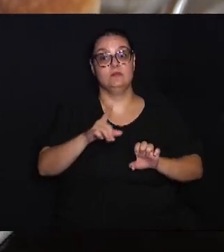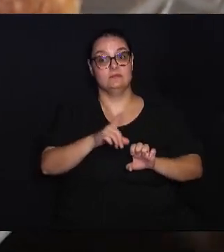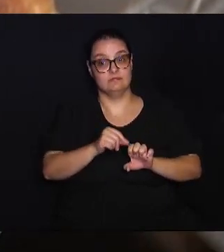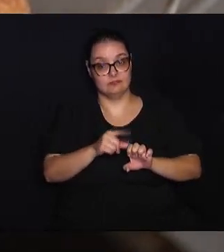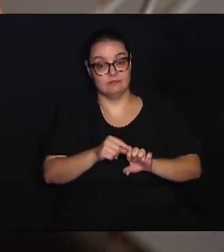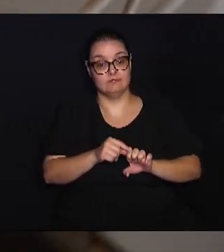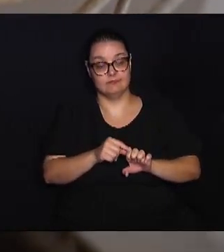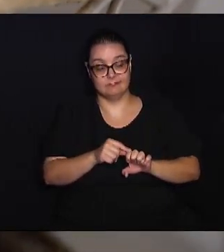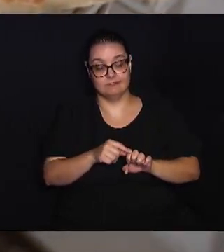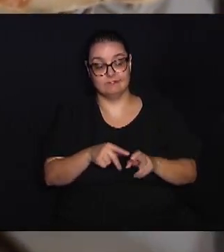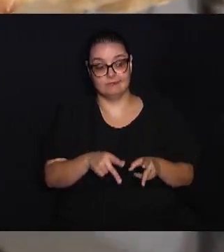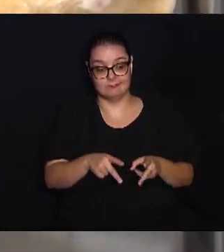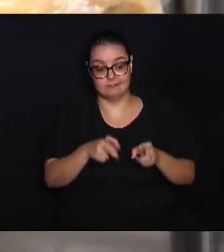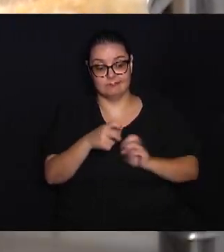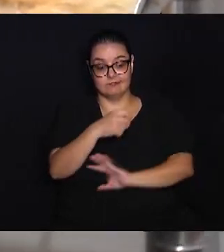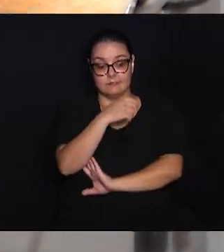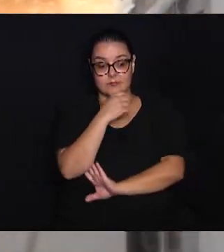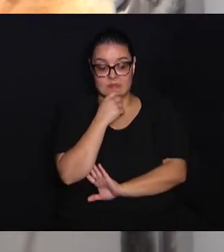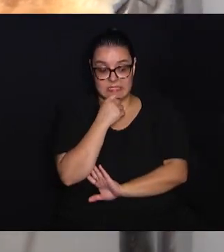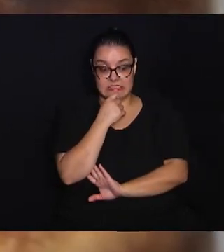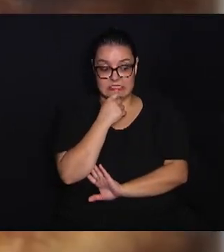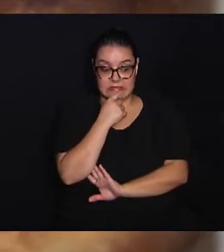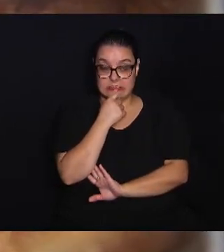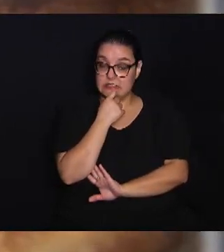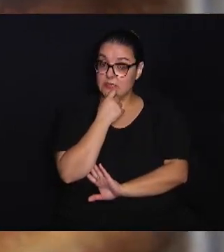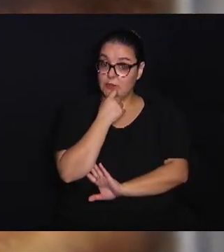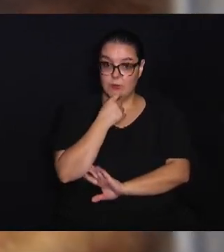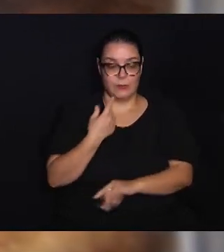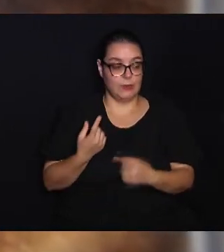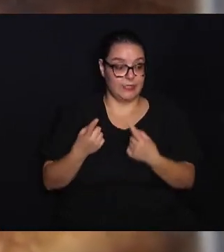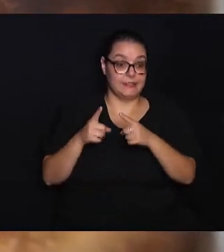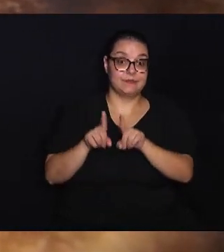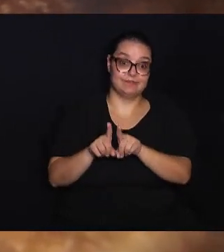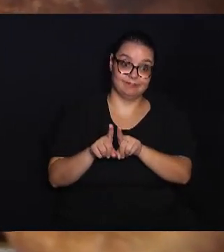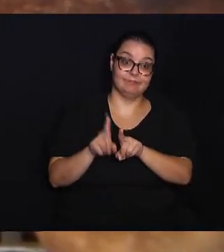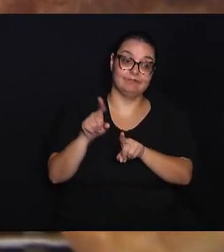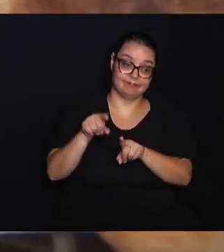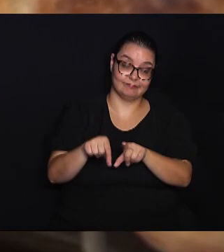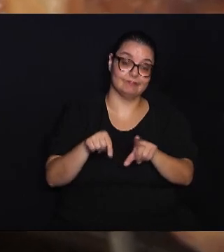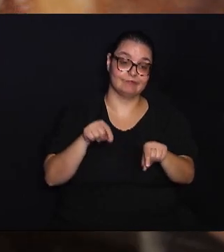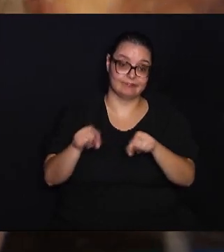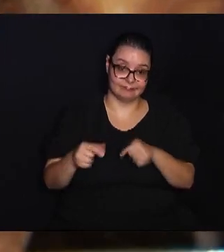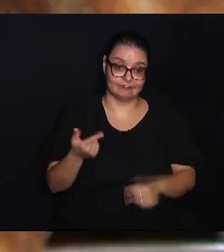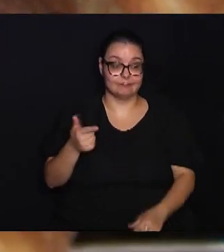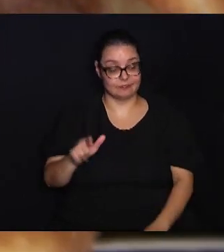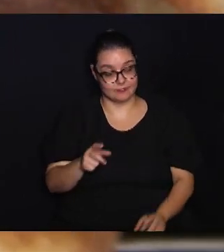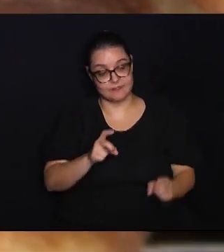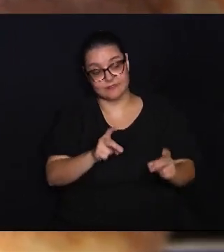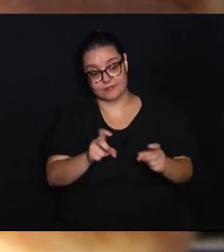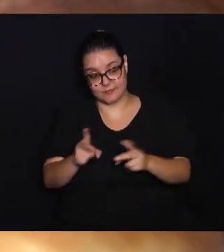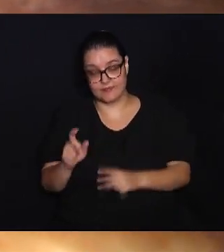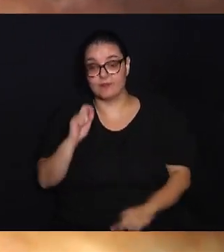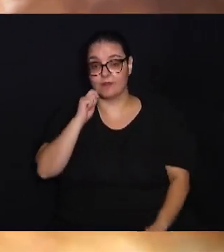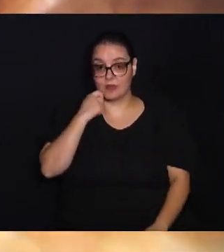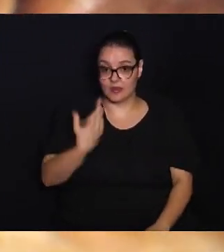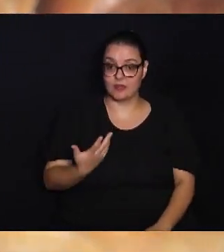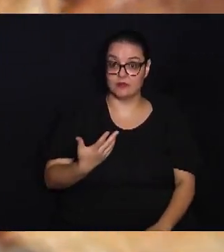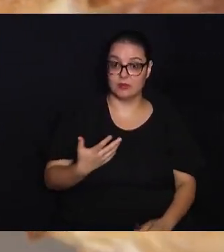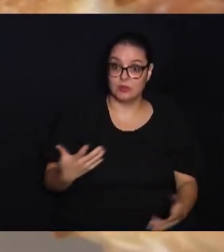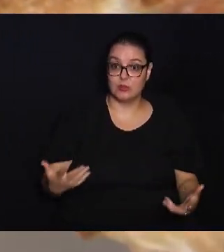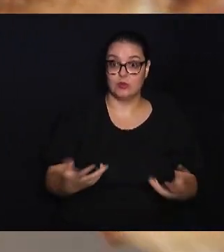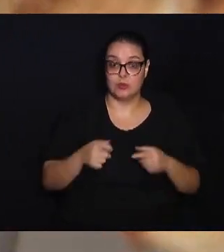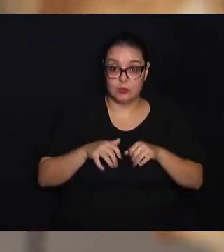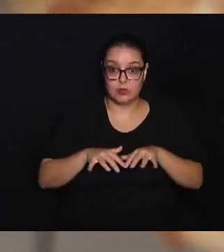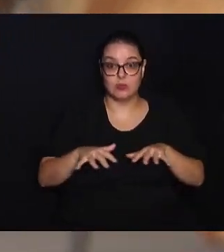empreendedor se viu em uma situação em que a parceria foi alternativa para continuar a vender os pães e